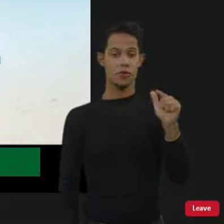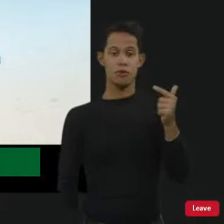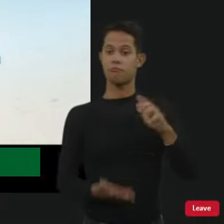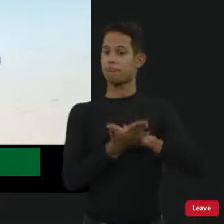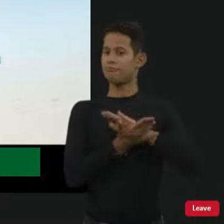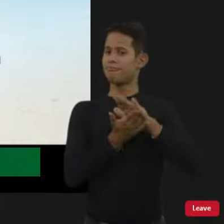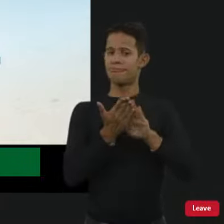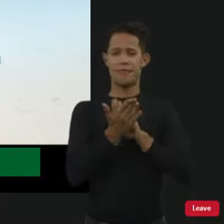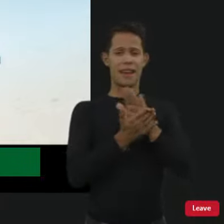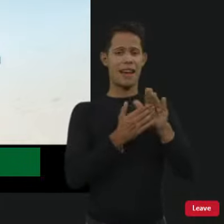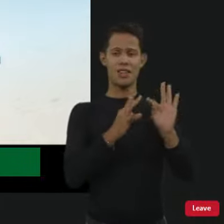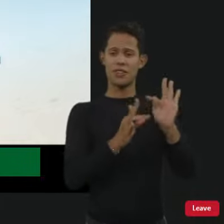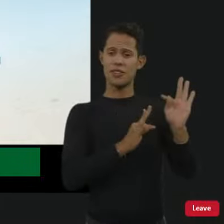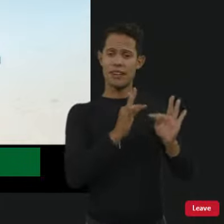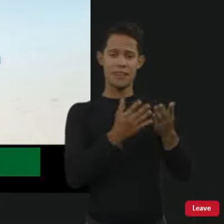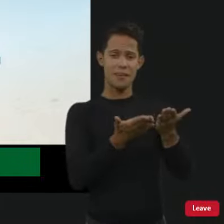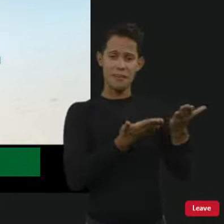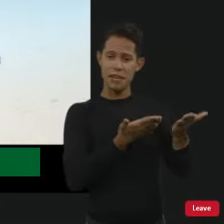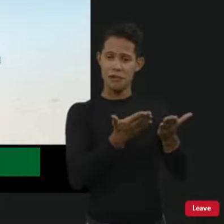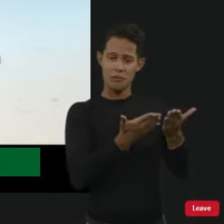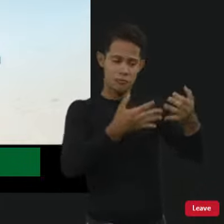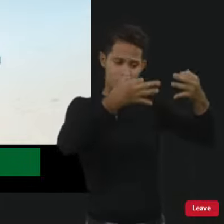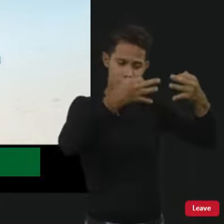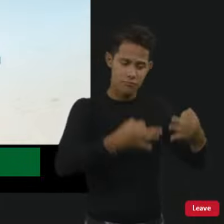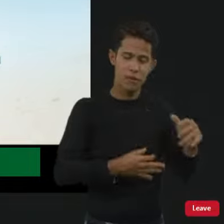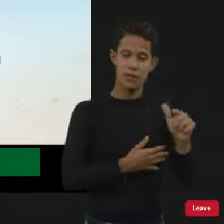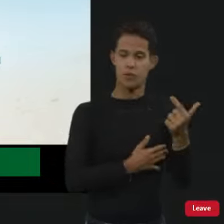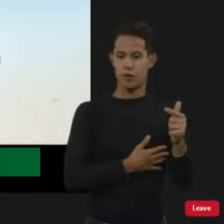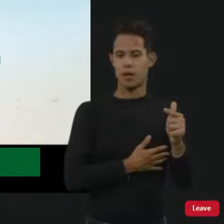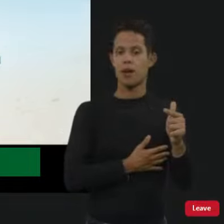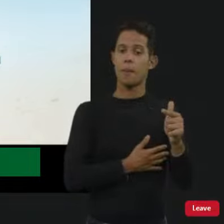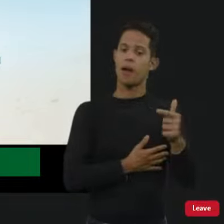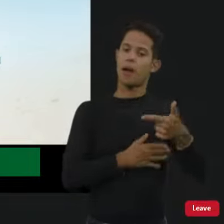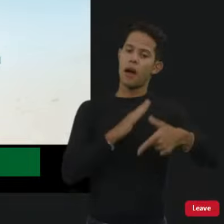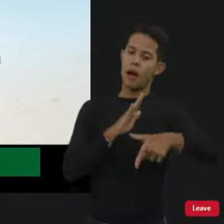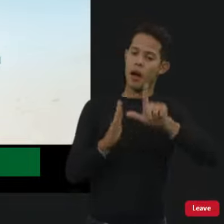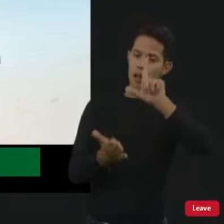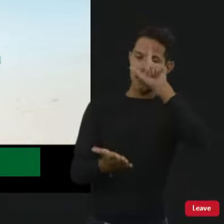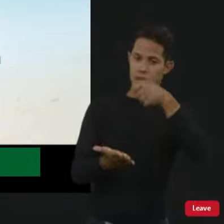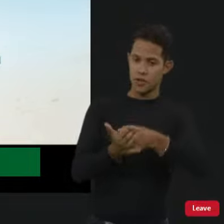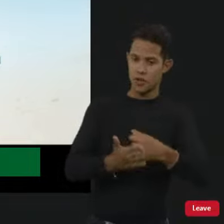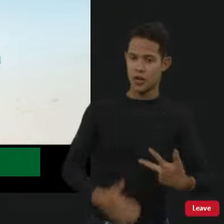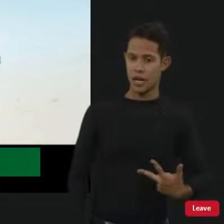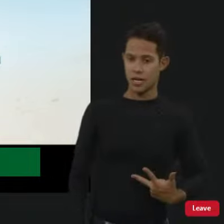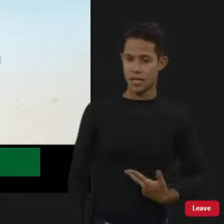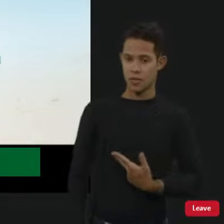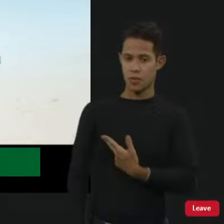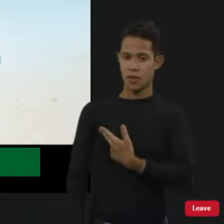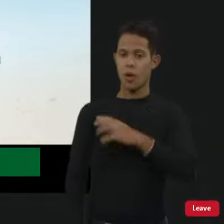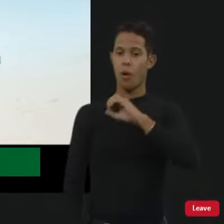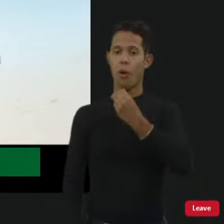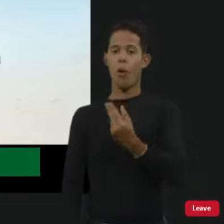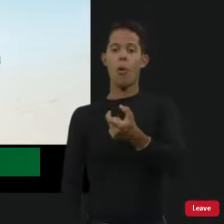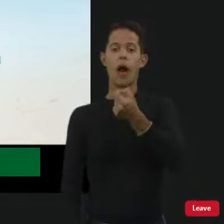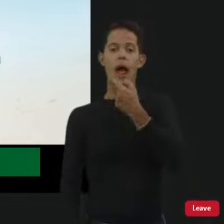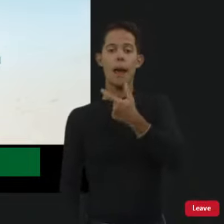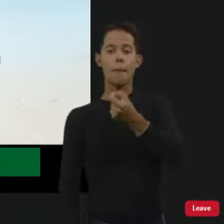tratamento efetivo. Nós tínhamos abordagens cirúrgicas e hormônio de crescimento. Esse